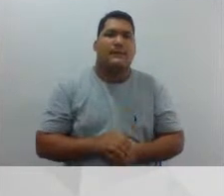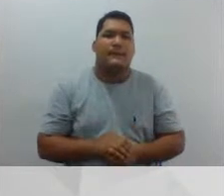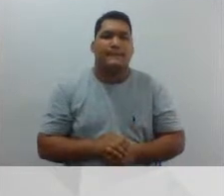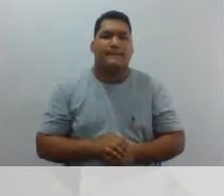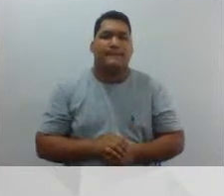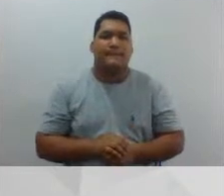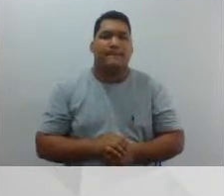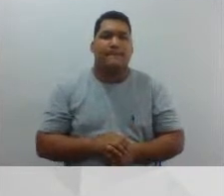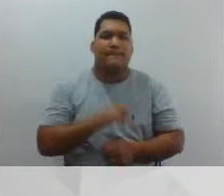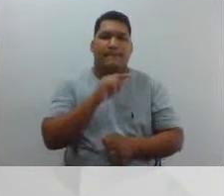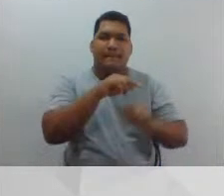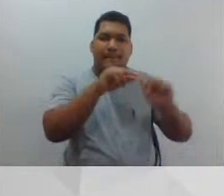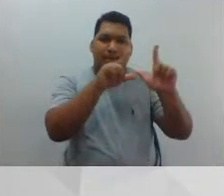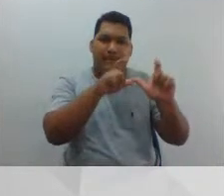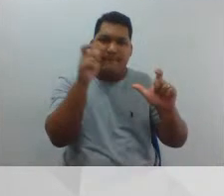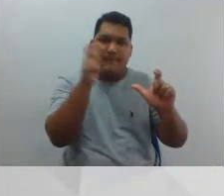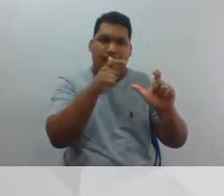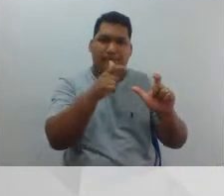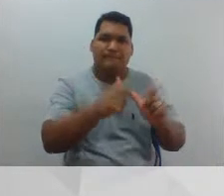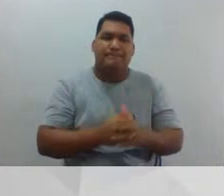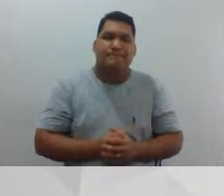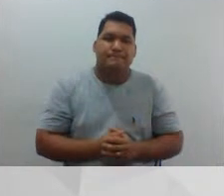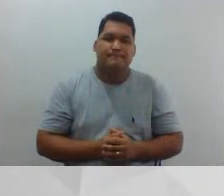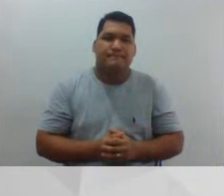na figura.